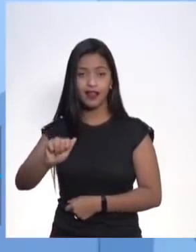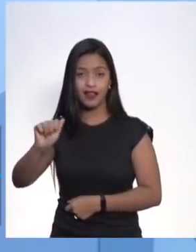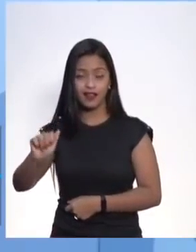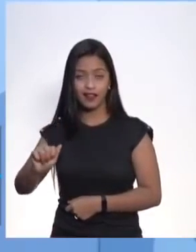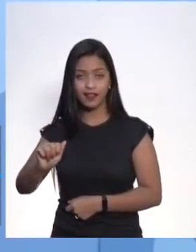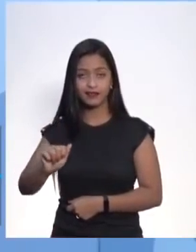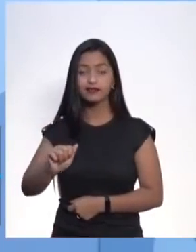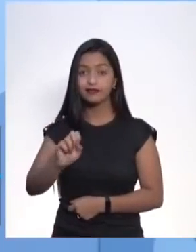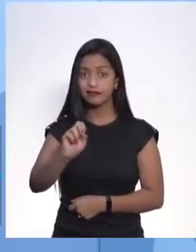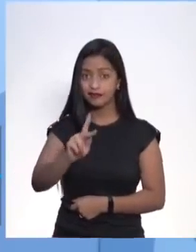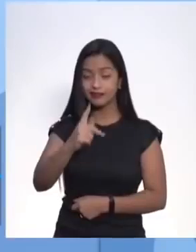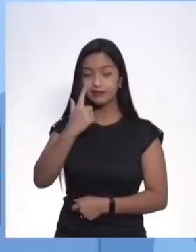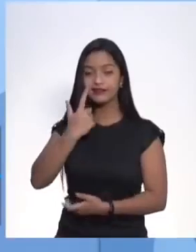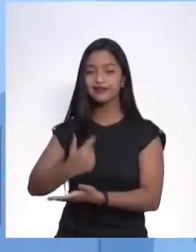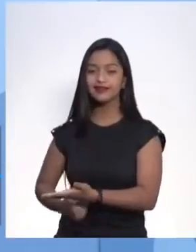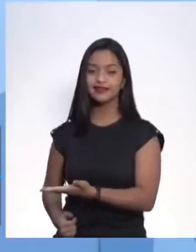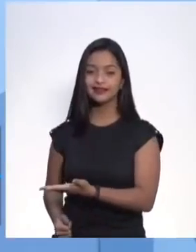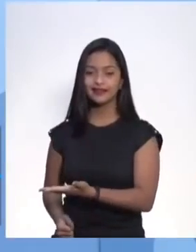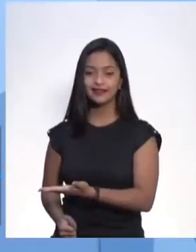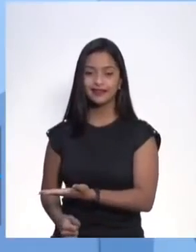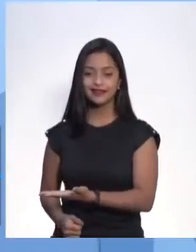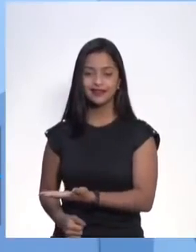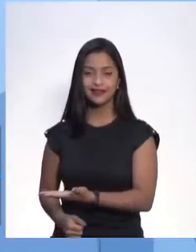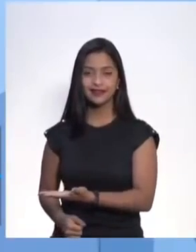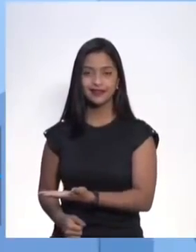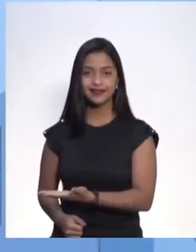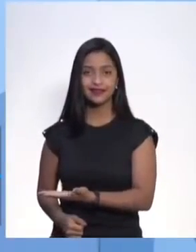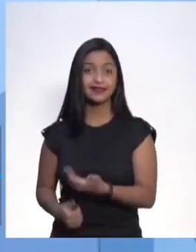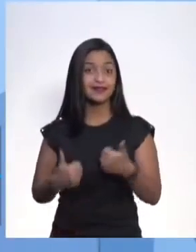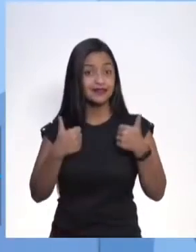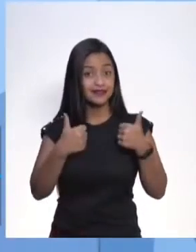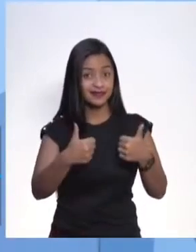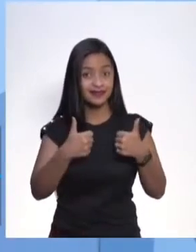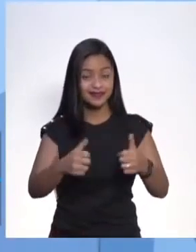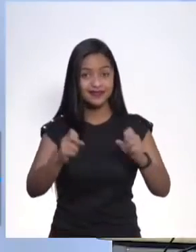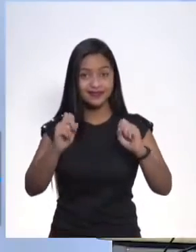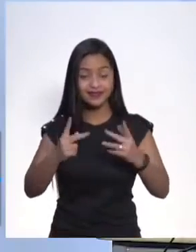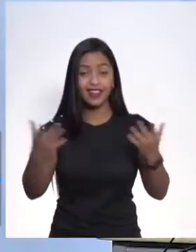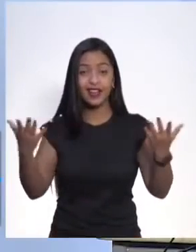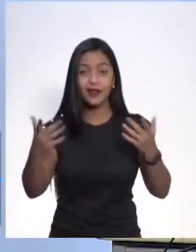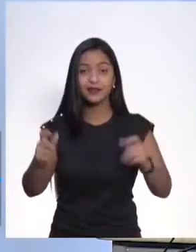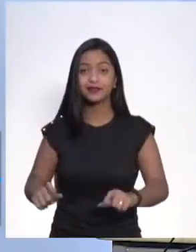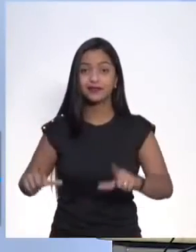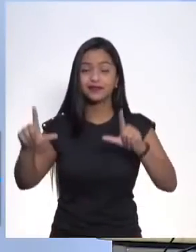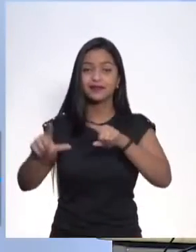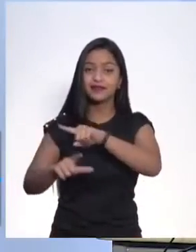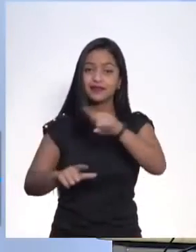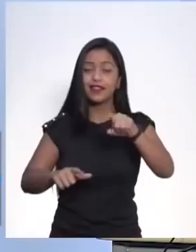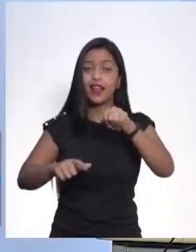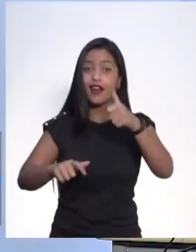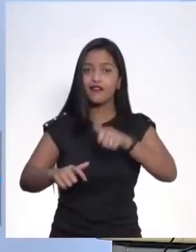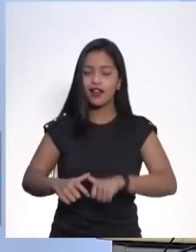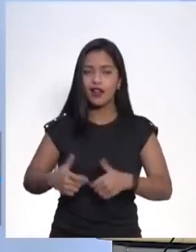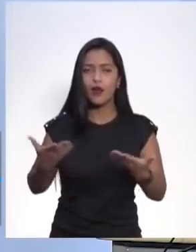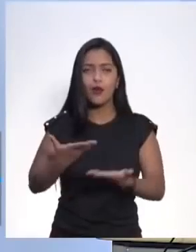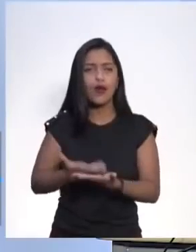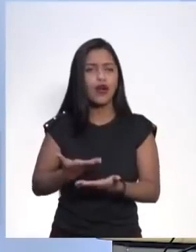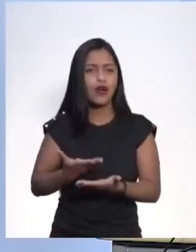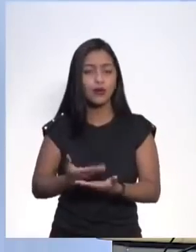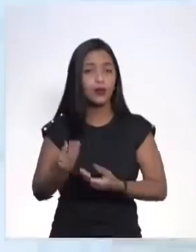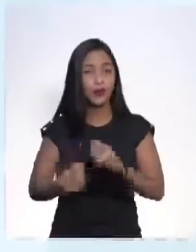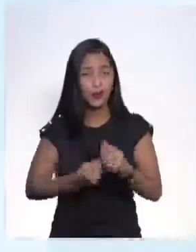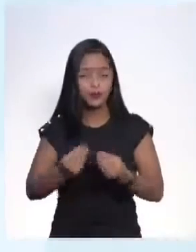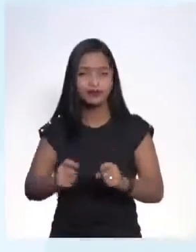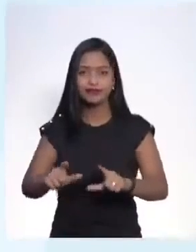@an4aaa. São 4 As depois do 4. Boa, é isso aí. Então, pode pôr na telinha para eles avaliar a nossa aula, né, Ana? Então, avaliem